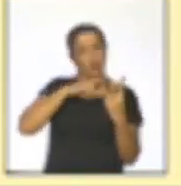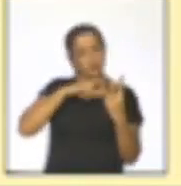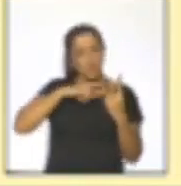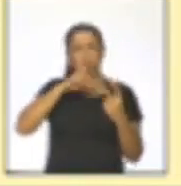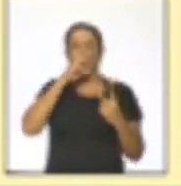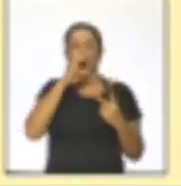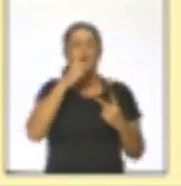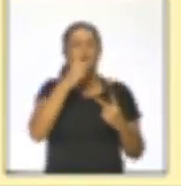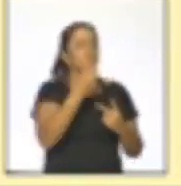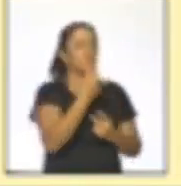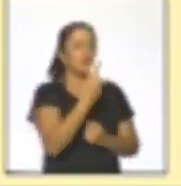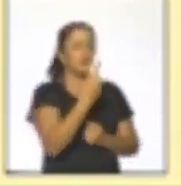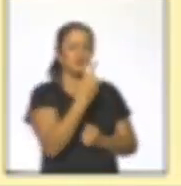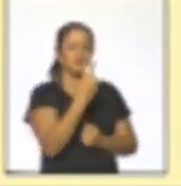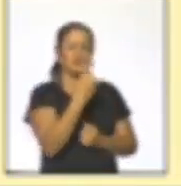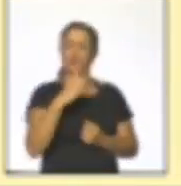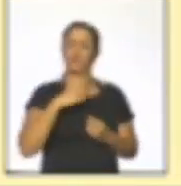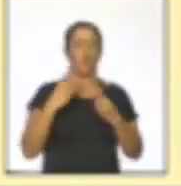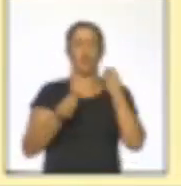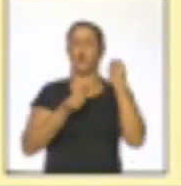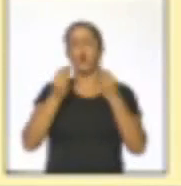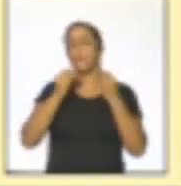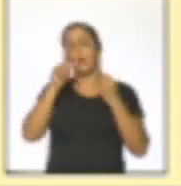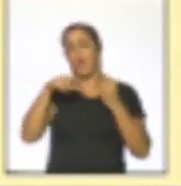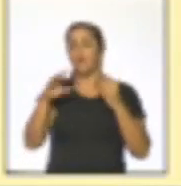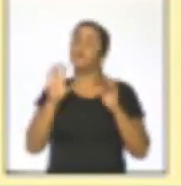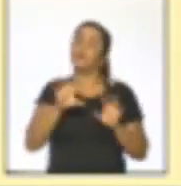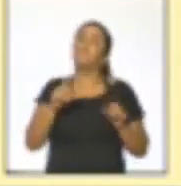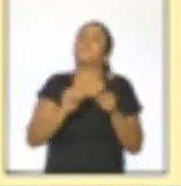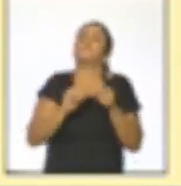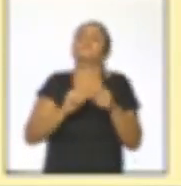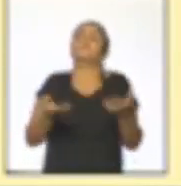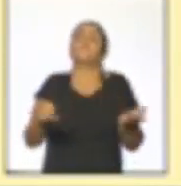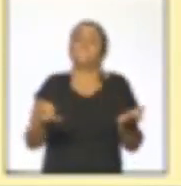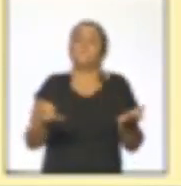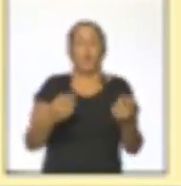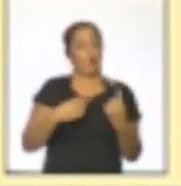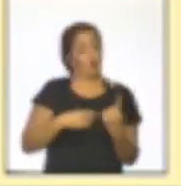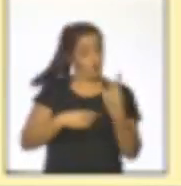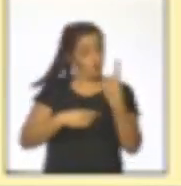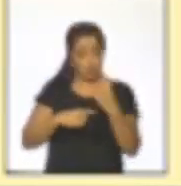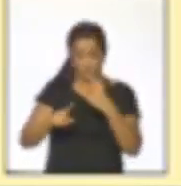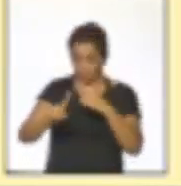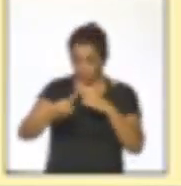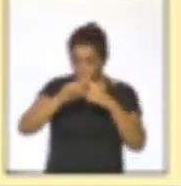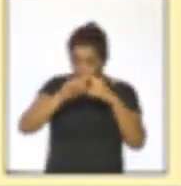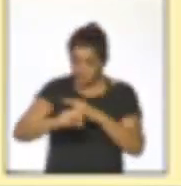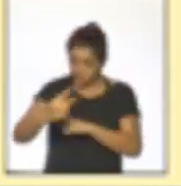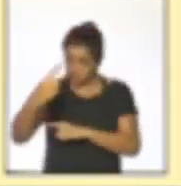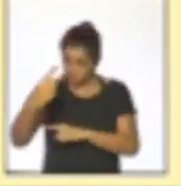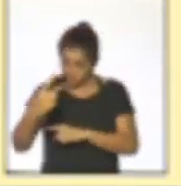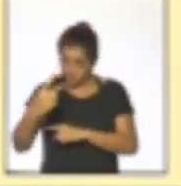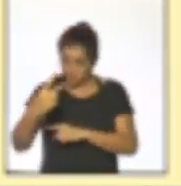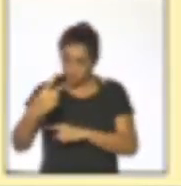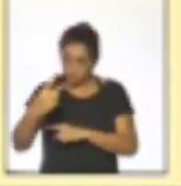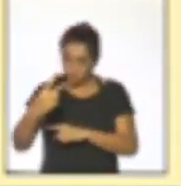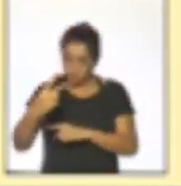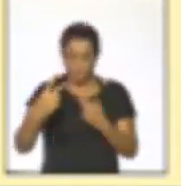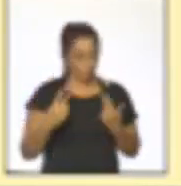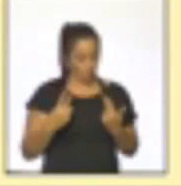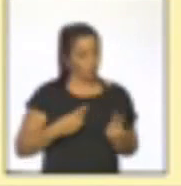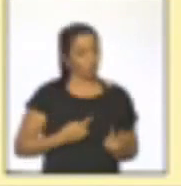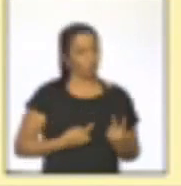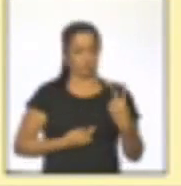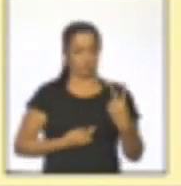aqui, ó. Então, como que vai funcionar? 1 vezes 2, que vai dar